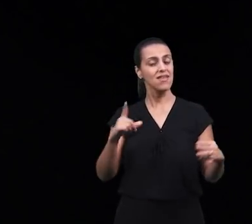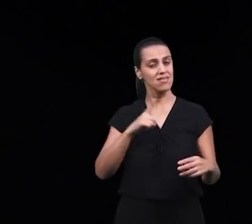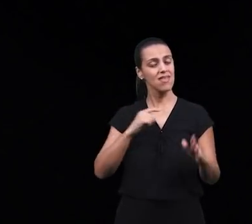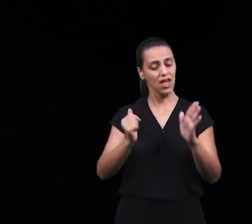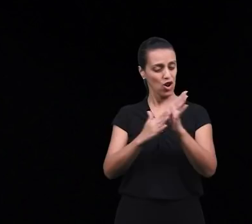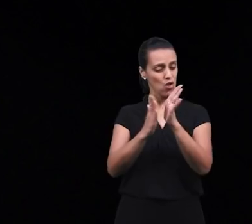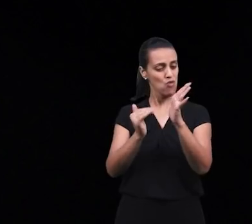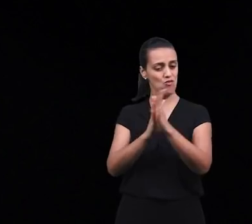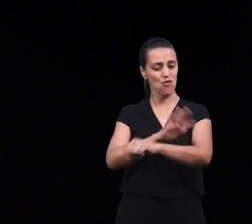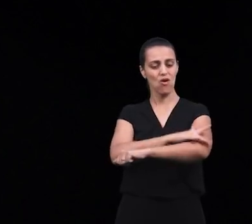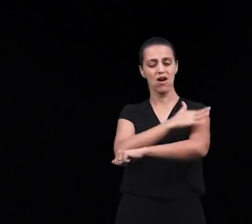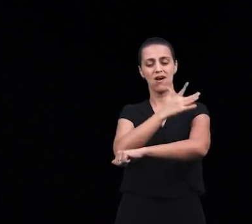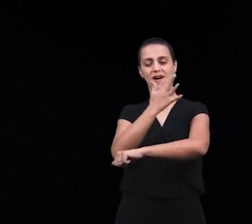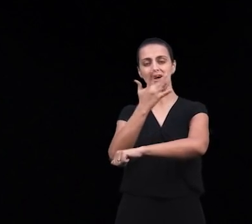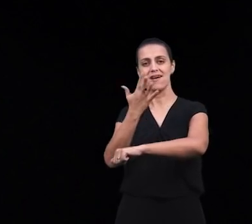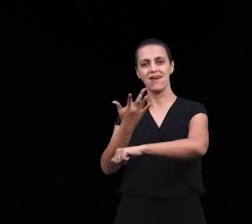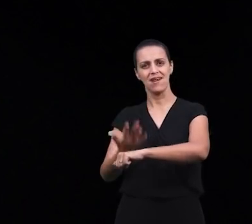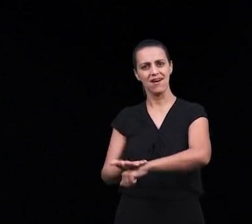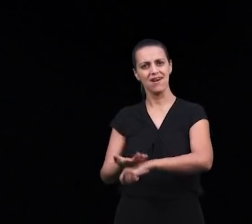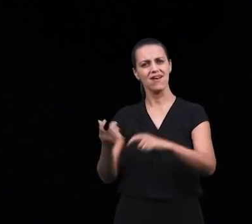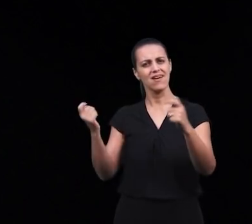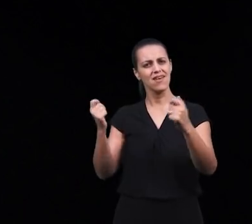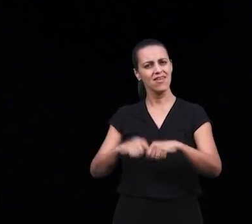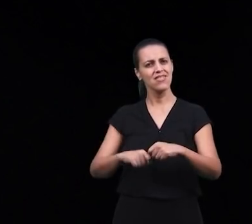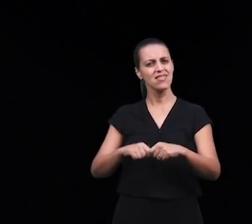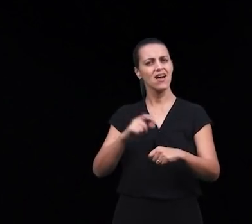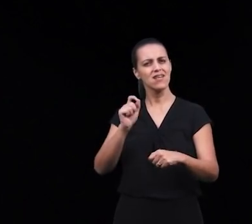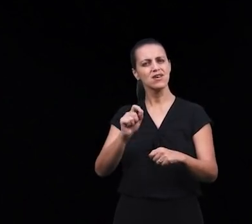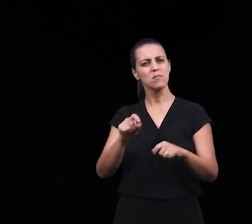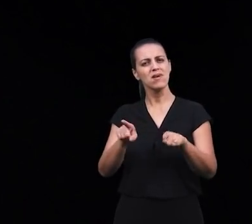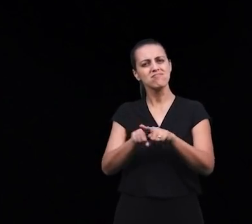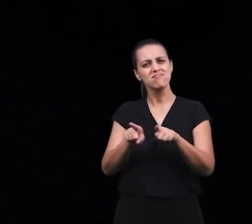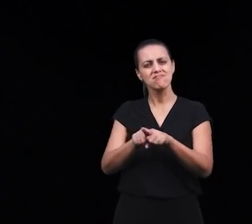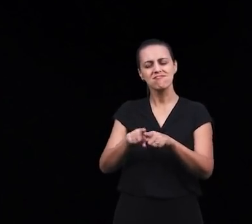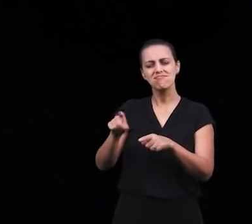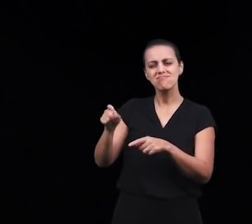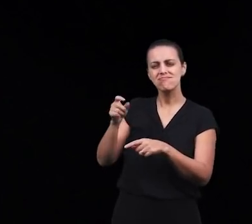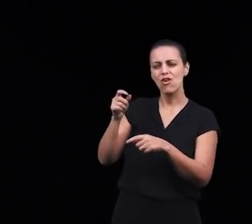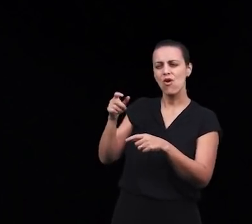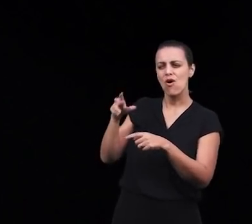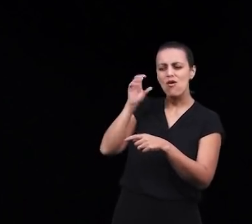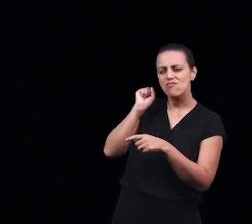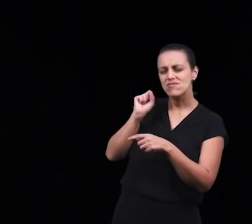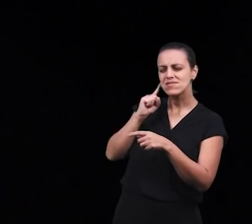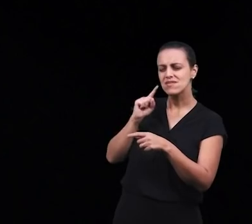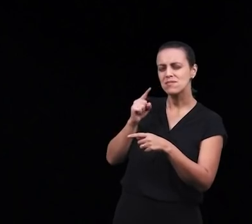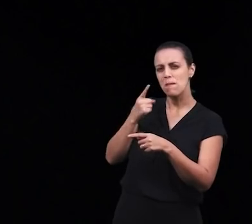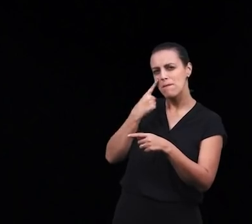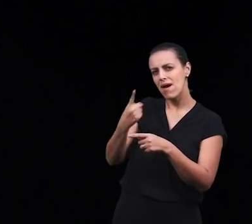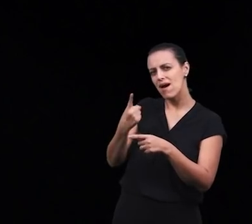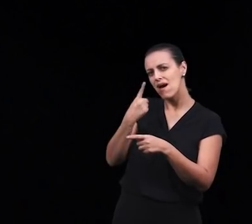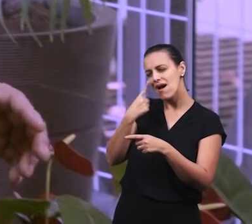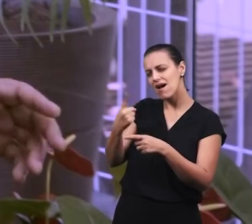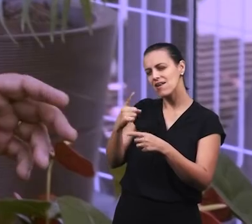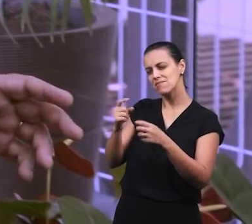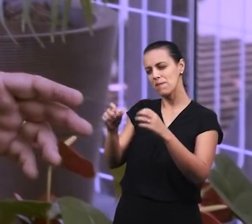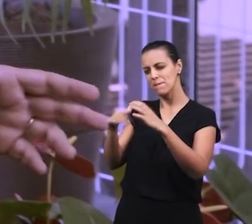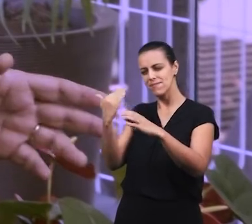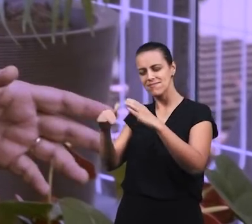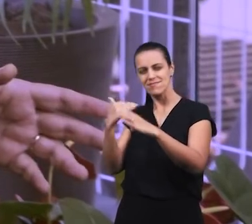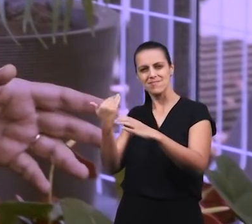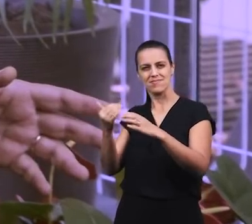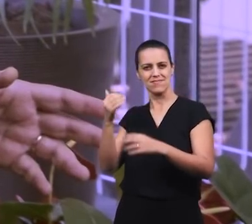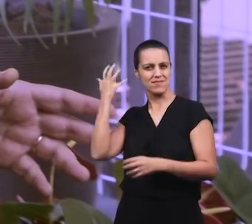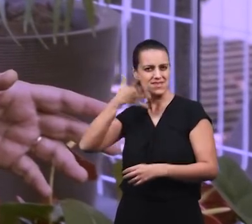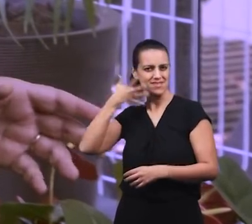dia e pode assistir e compartilhar os podcasts de mensagens. E você ainda pode acessar o canal da Igreja Cristã Maranata